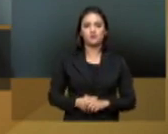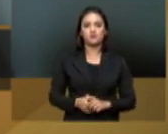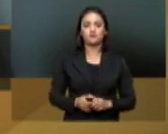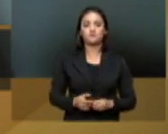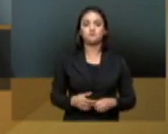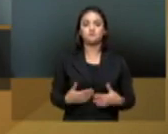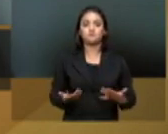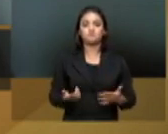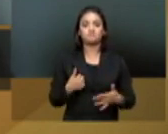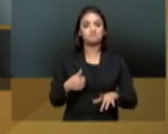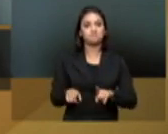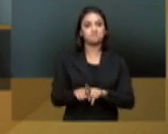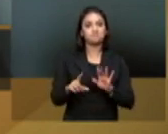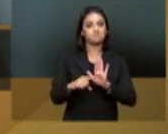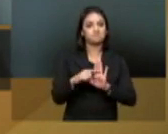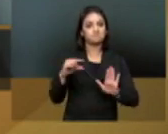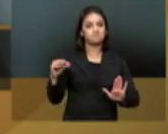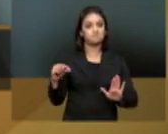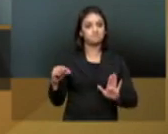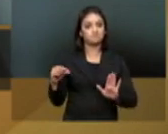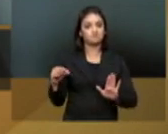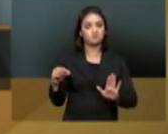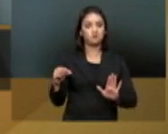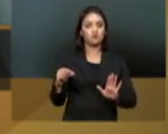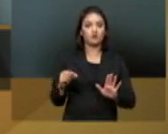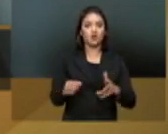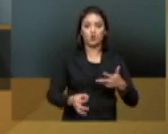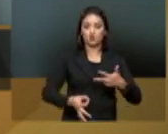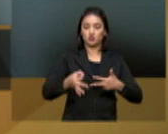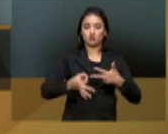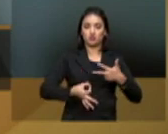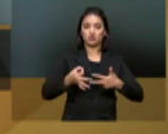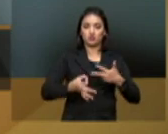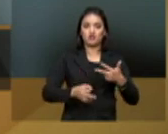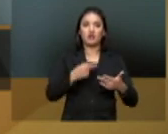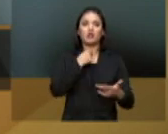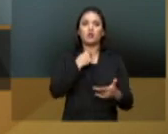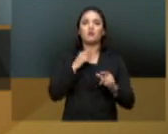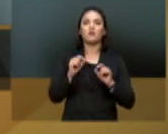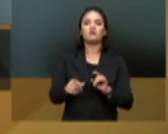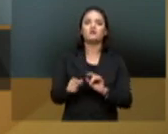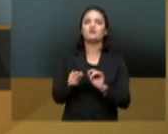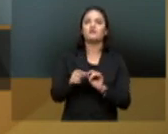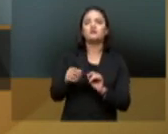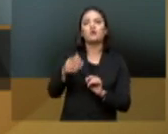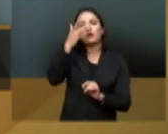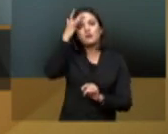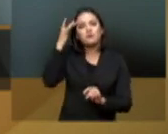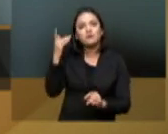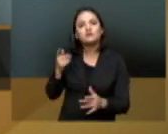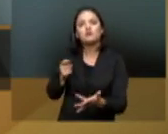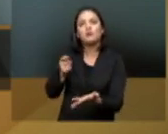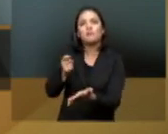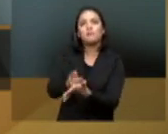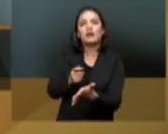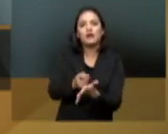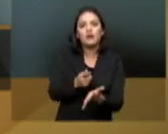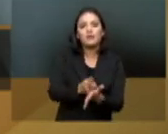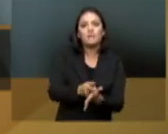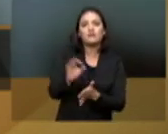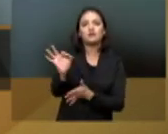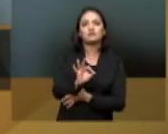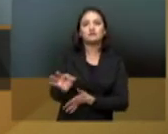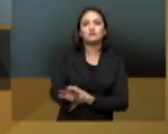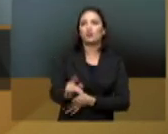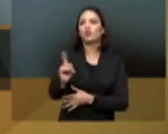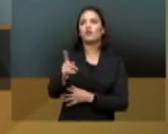lado disso que não pode o Poder Judiciário livrar o contribuinte do pagamento desses tributos incidentes sobre tais realidades sob